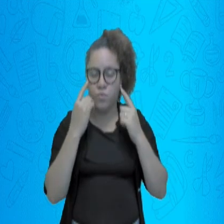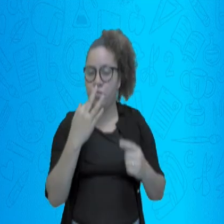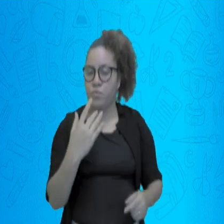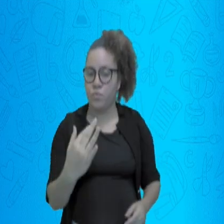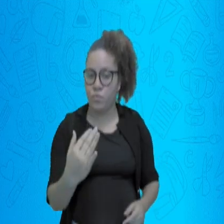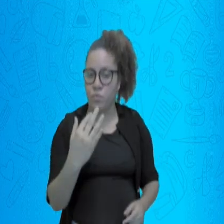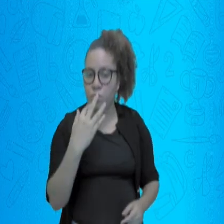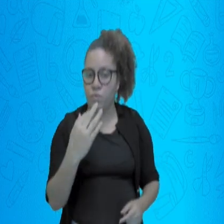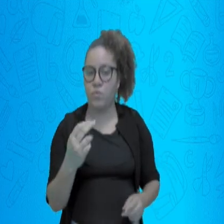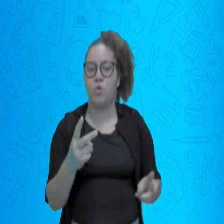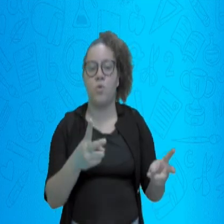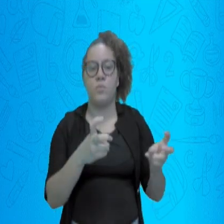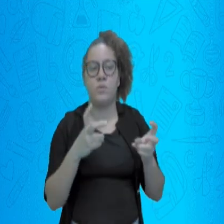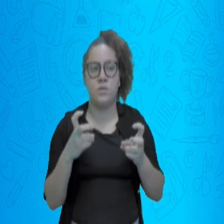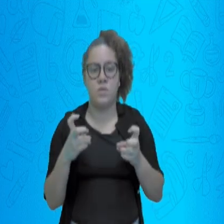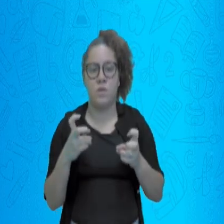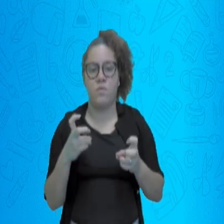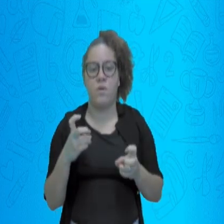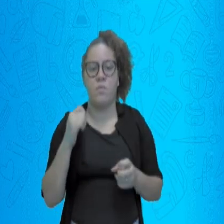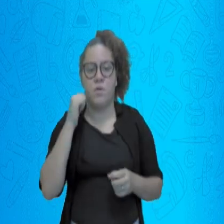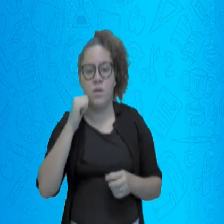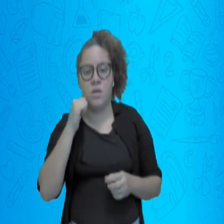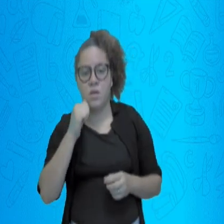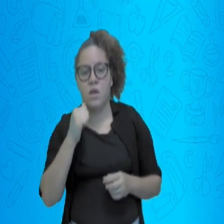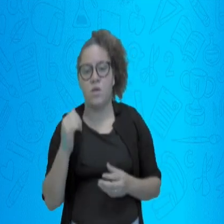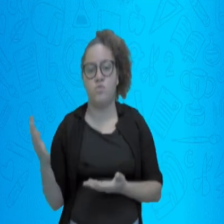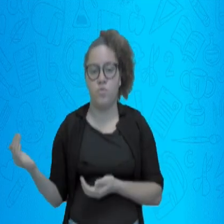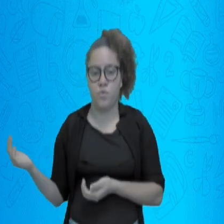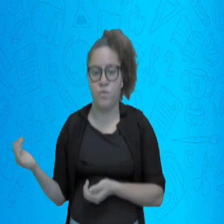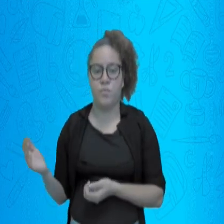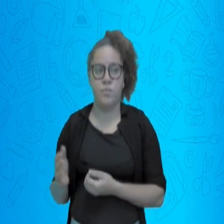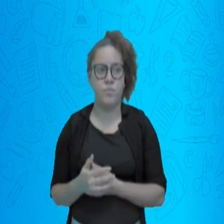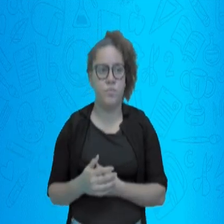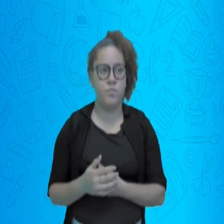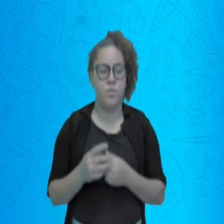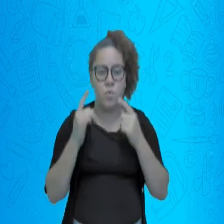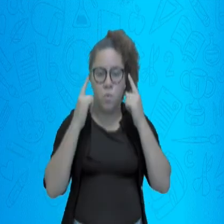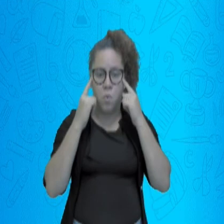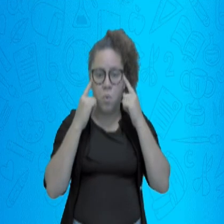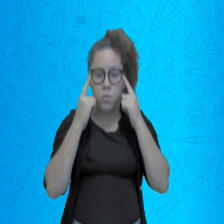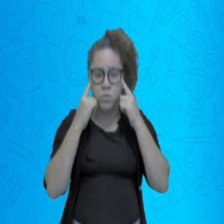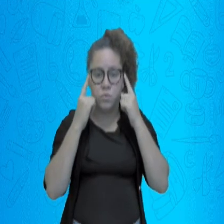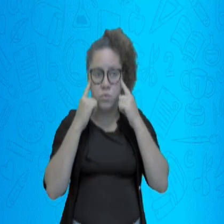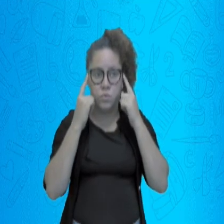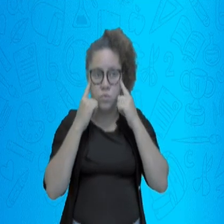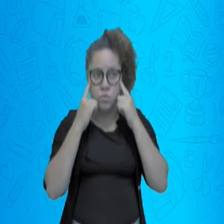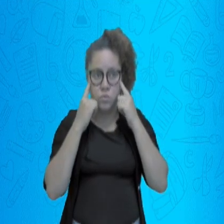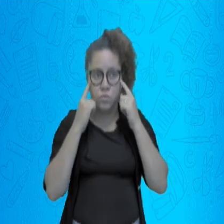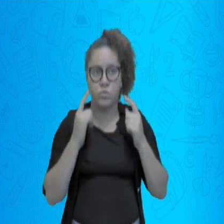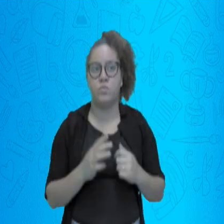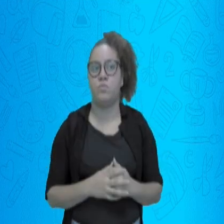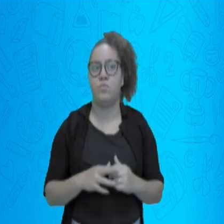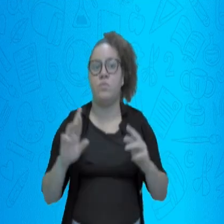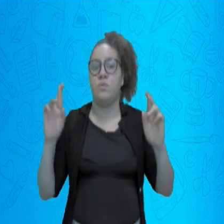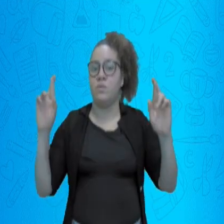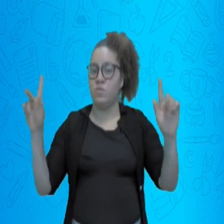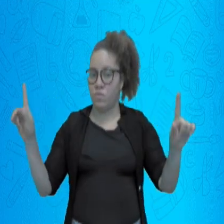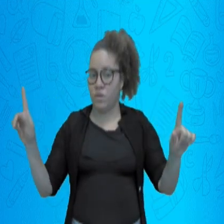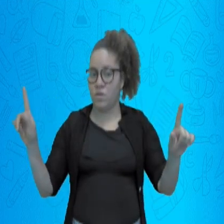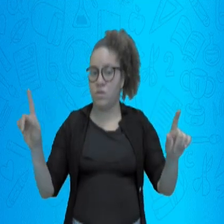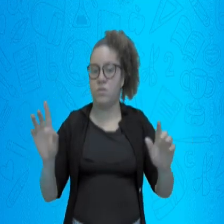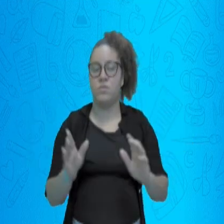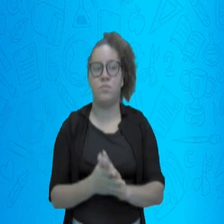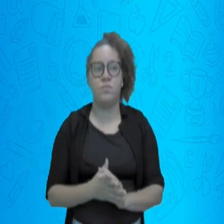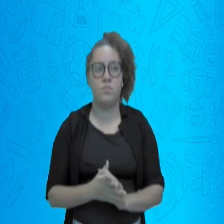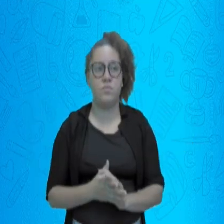deles. Vamos observar a menina e ele. Eles têm os olhos da mesma cor? Não, são diferentes.